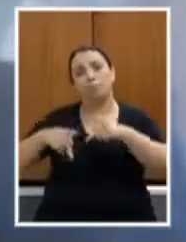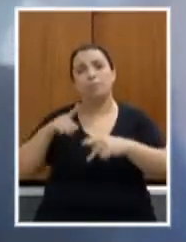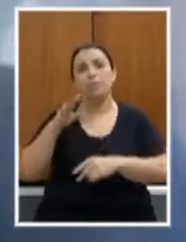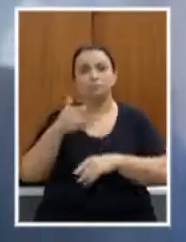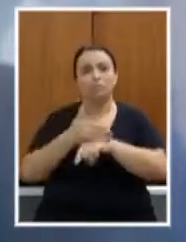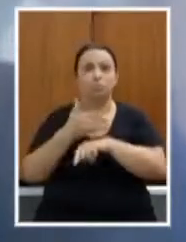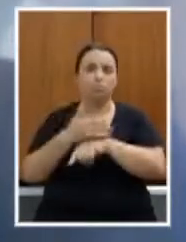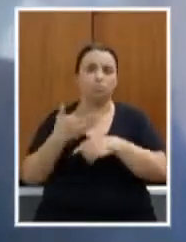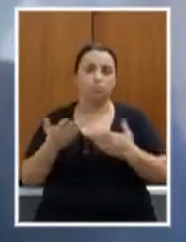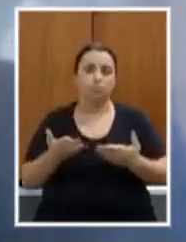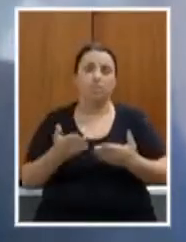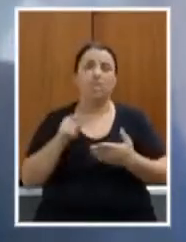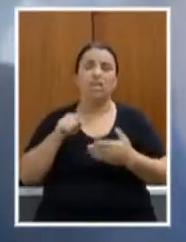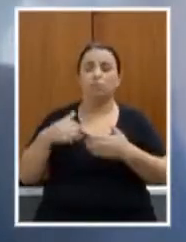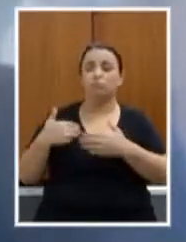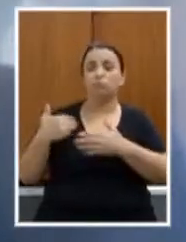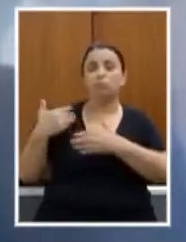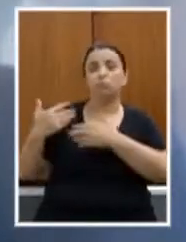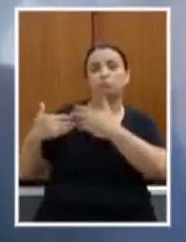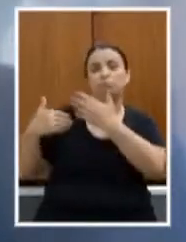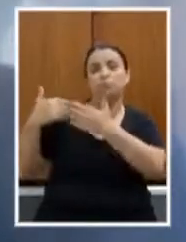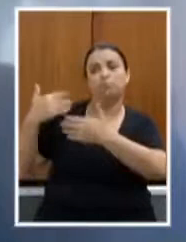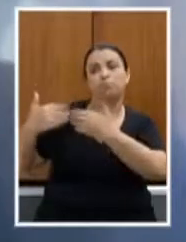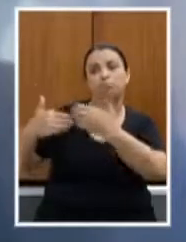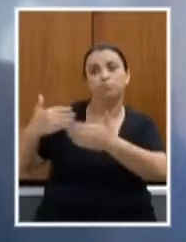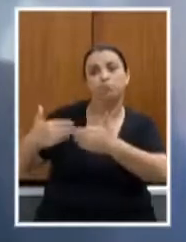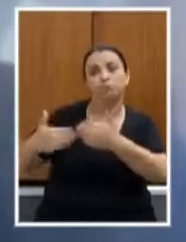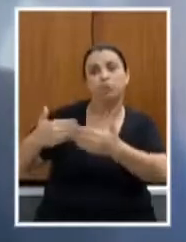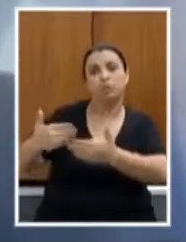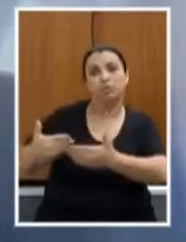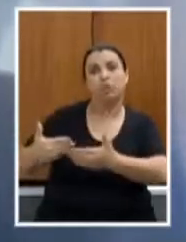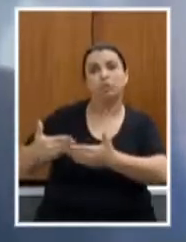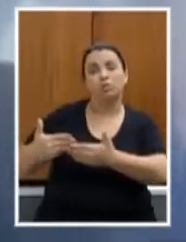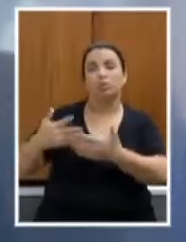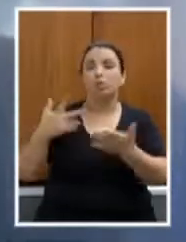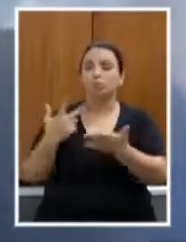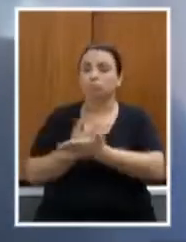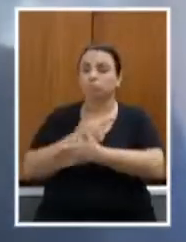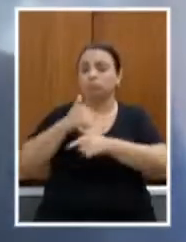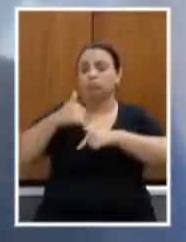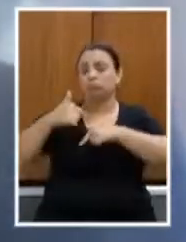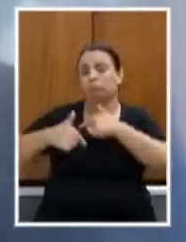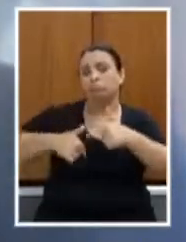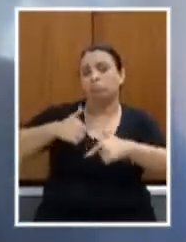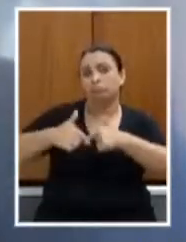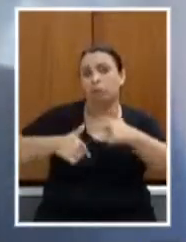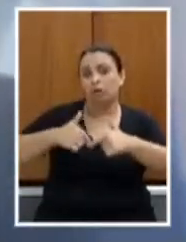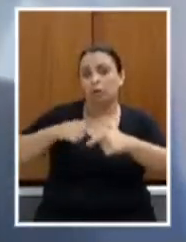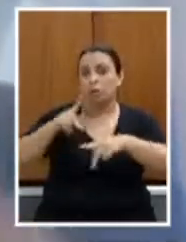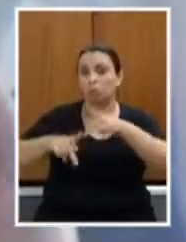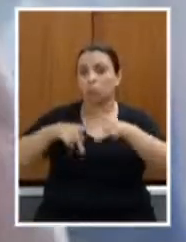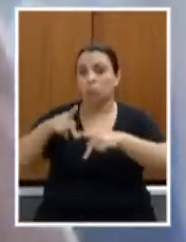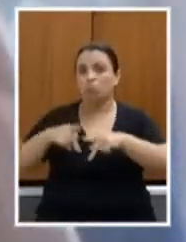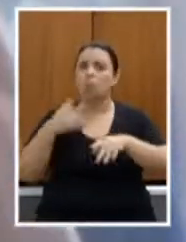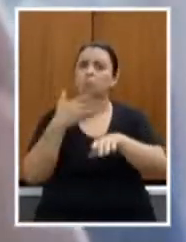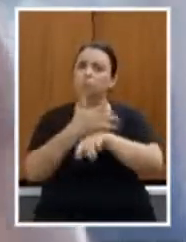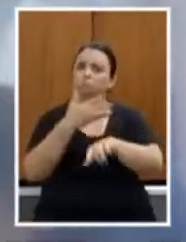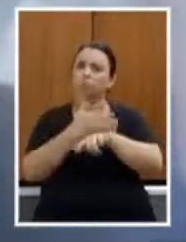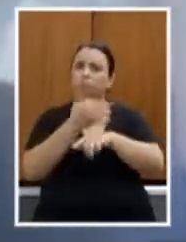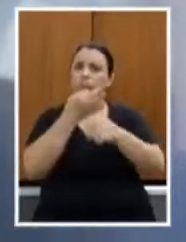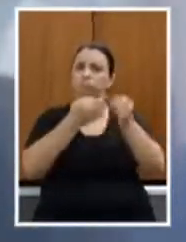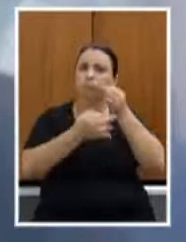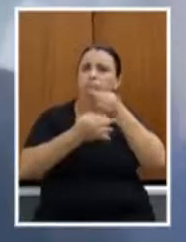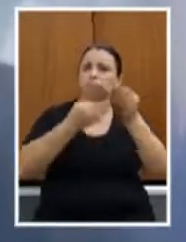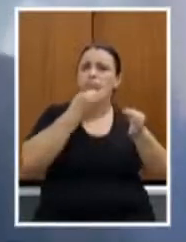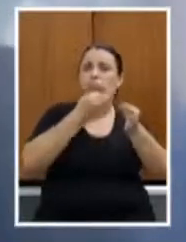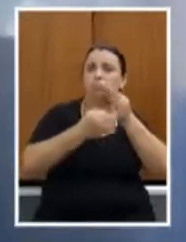processo feito, como o próprio nome diz, com muita participação, com muita participação. Mesmo